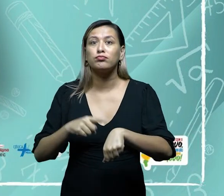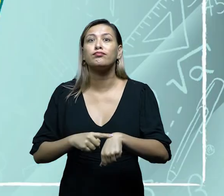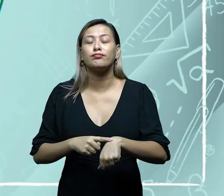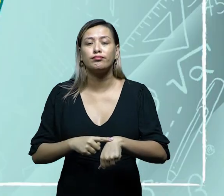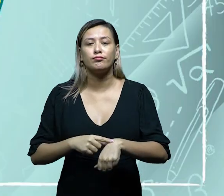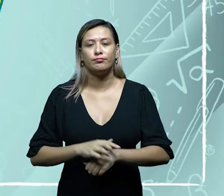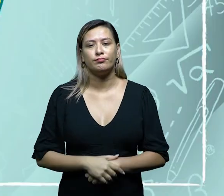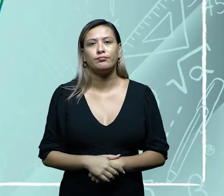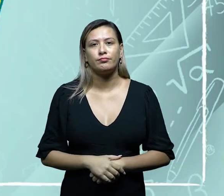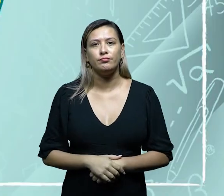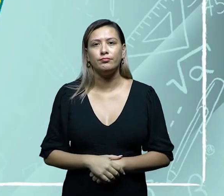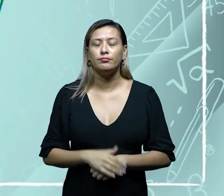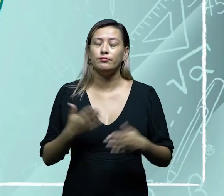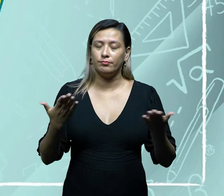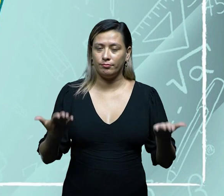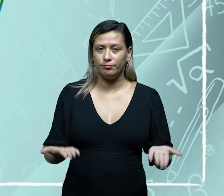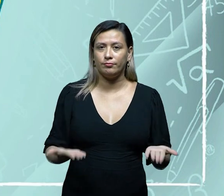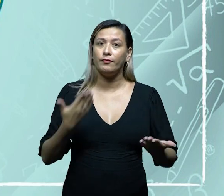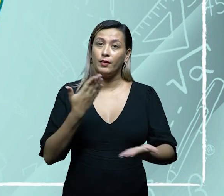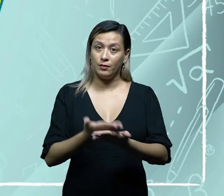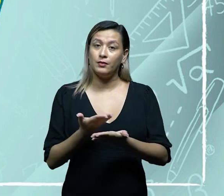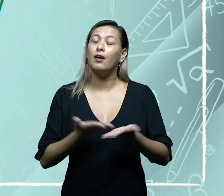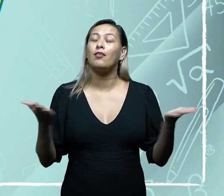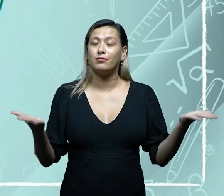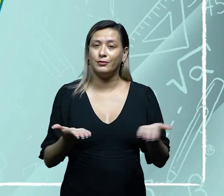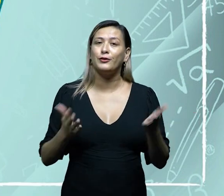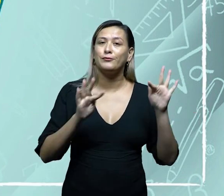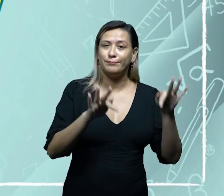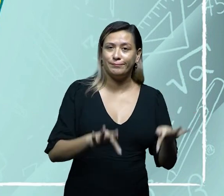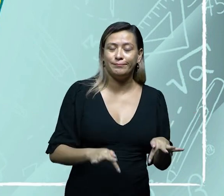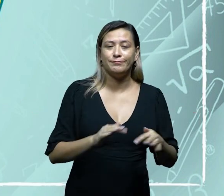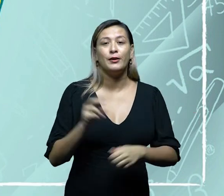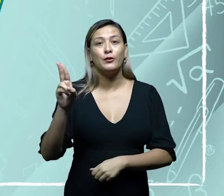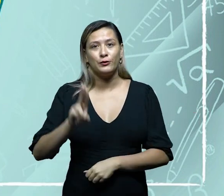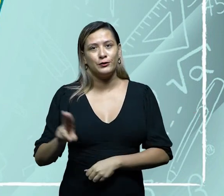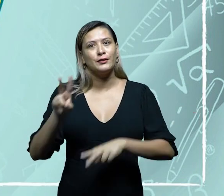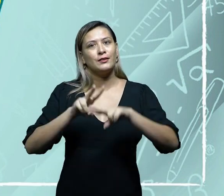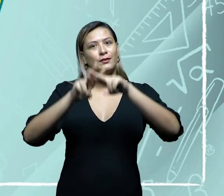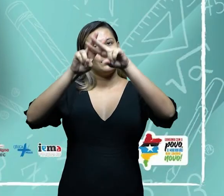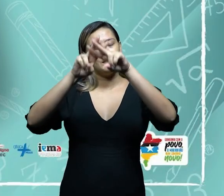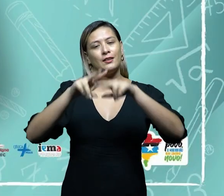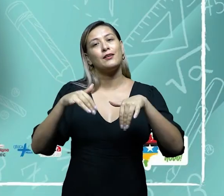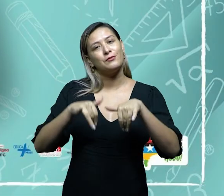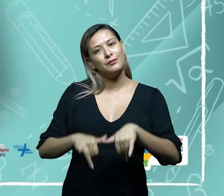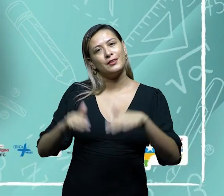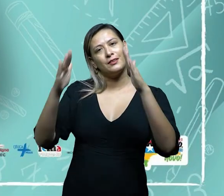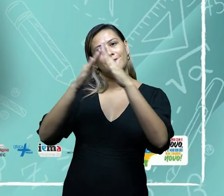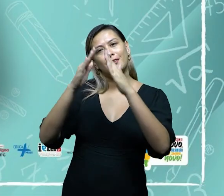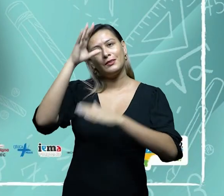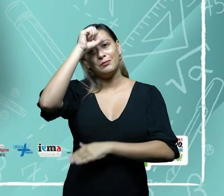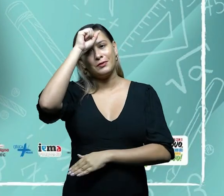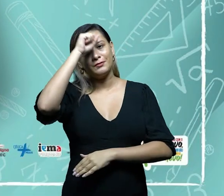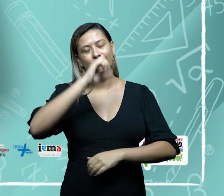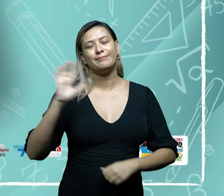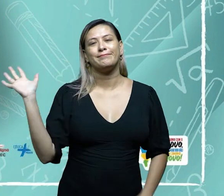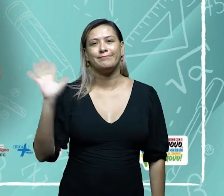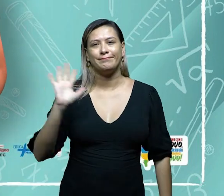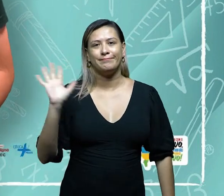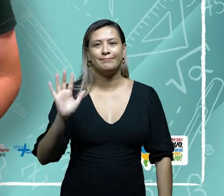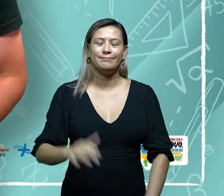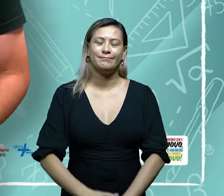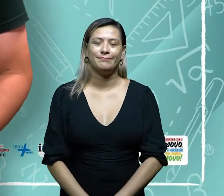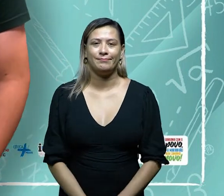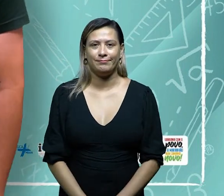momento. Pessoal, essa é a nossa aula de hoje, tá bom? Utilizem a nossa hashtag, fiquem em casa aprendendo, até a